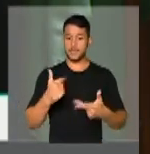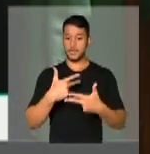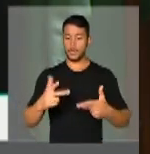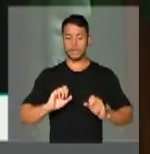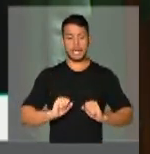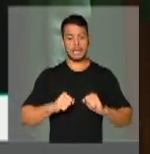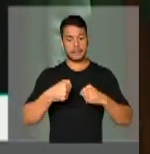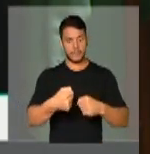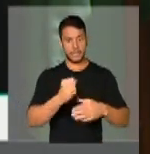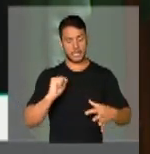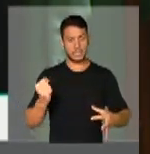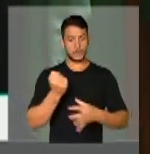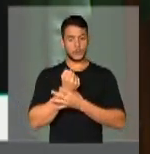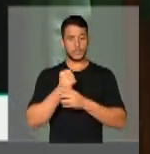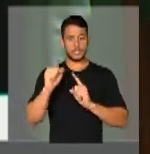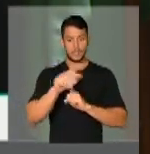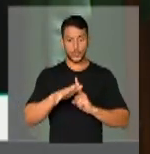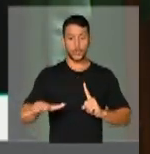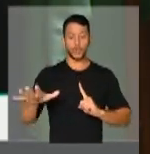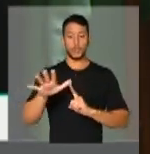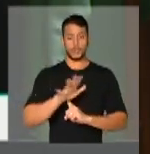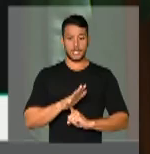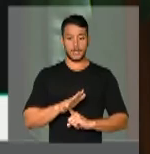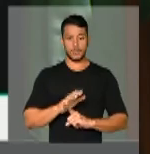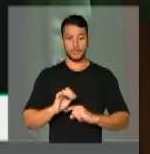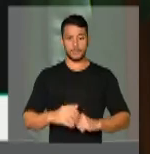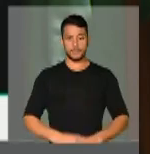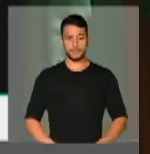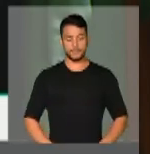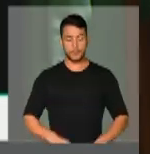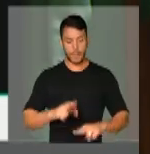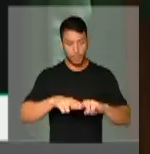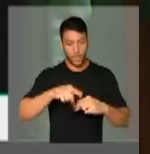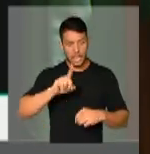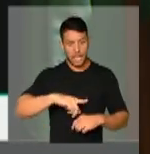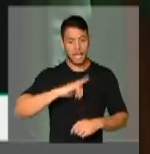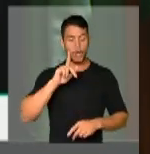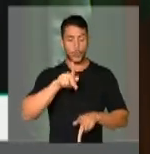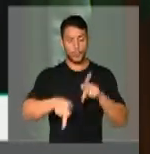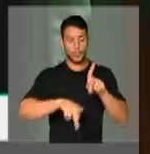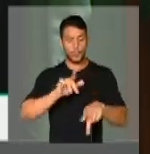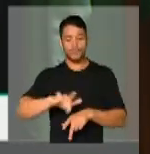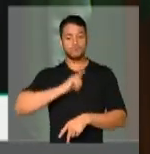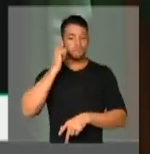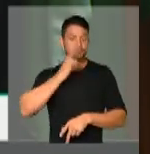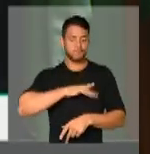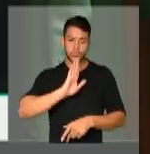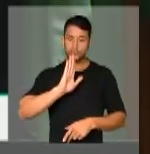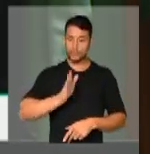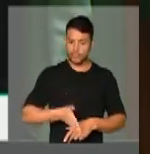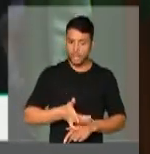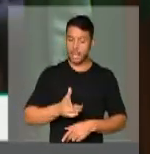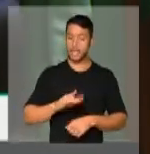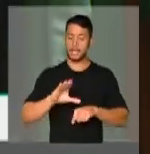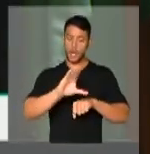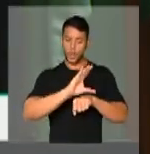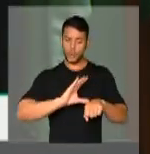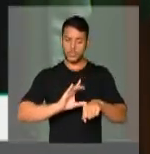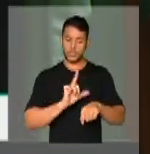para defender a Seguridade Social. A Seguridade que é uma conquista do povo brasileiro na sua Constituição